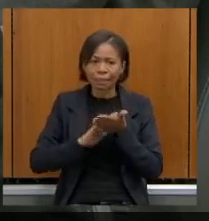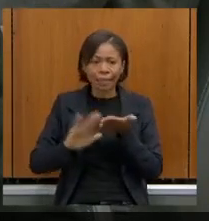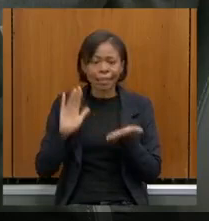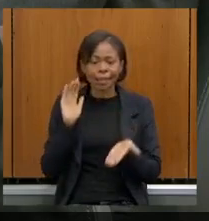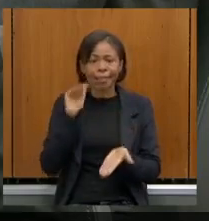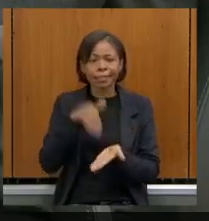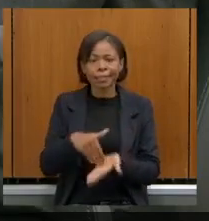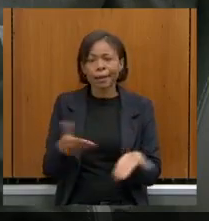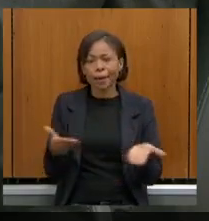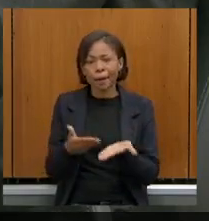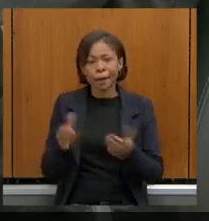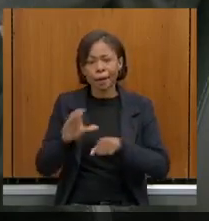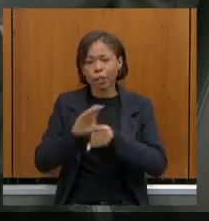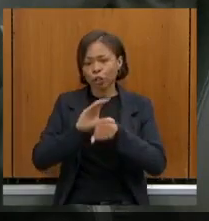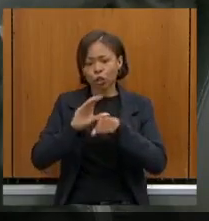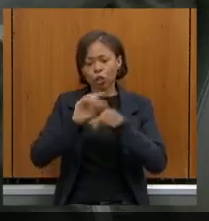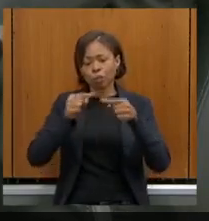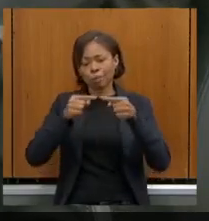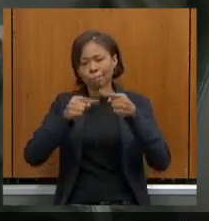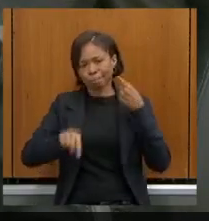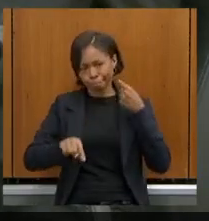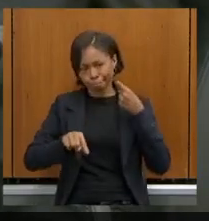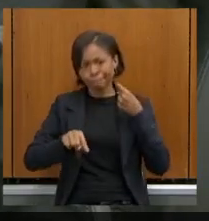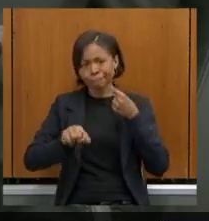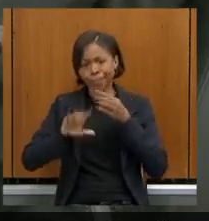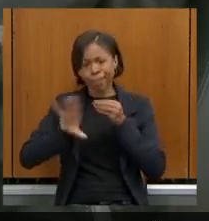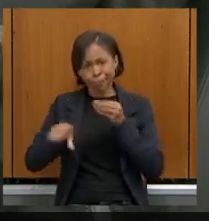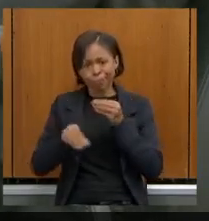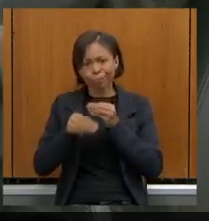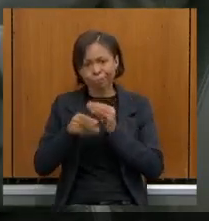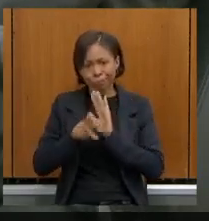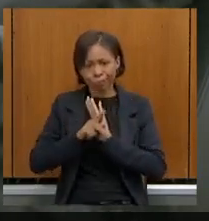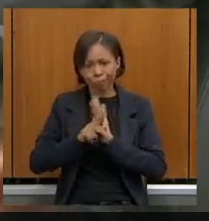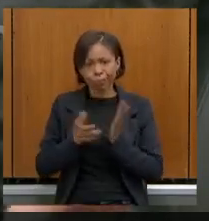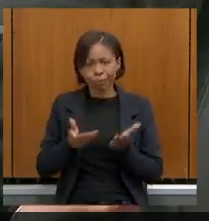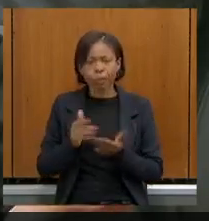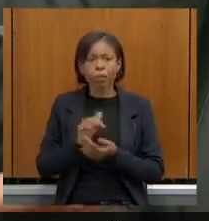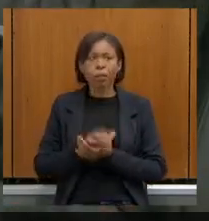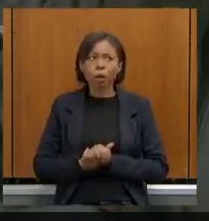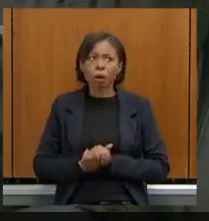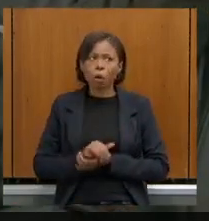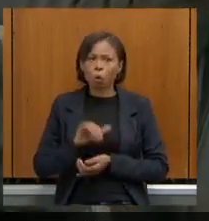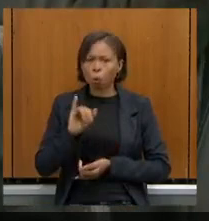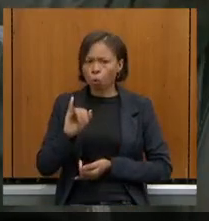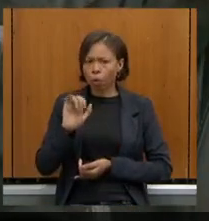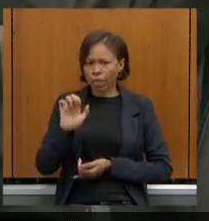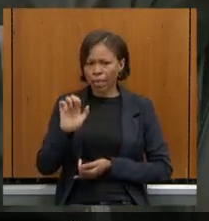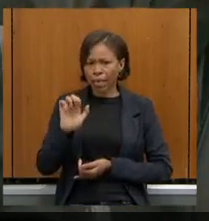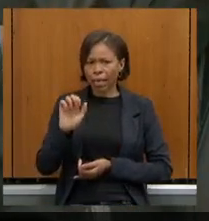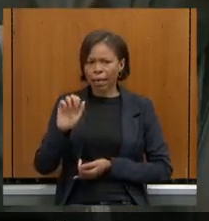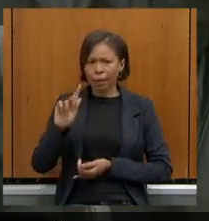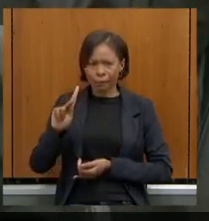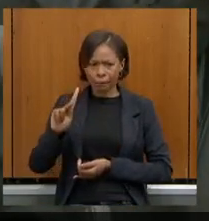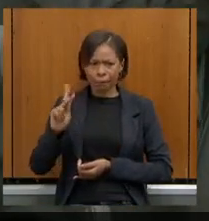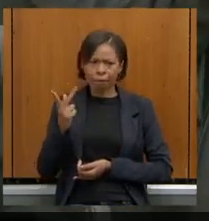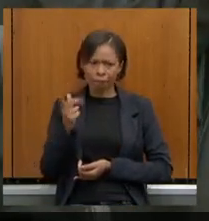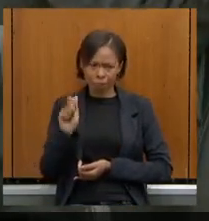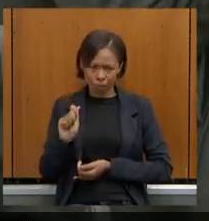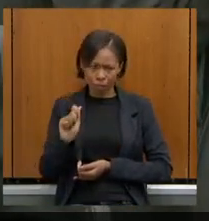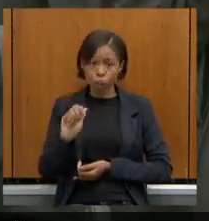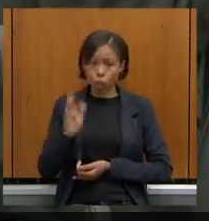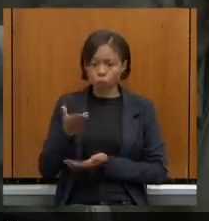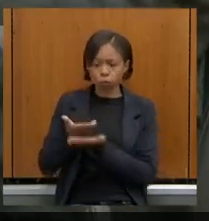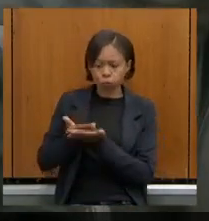constitucionalidade aí da emenda com relação a esse assunto o IEFA nós já estamos iniciando os estudos para o